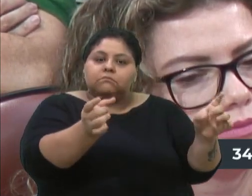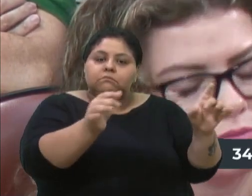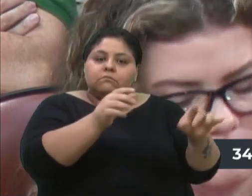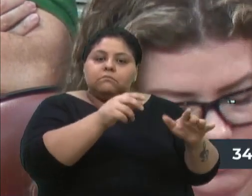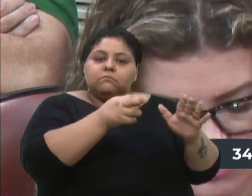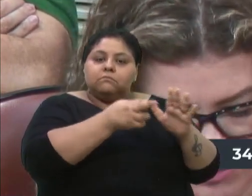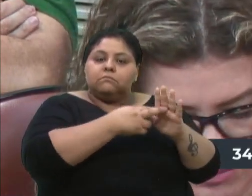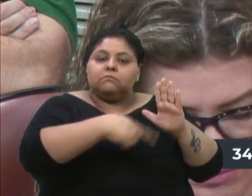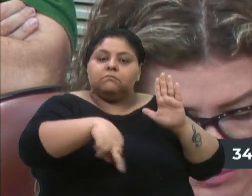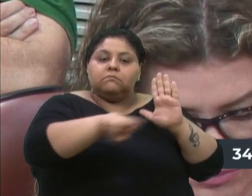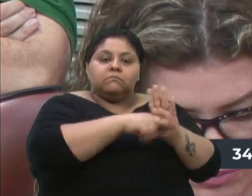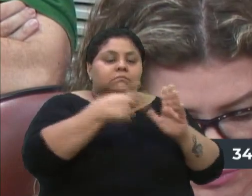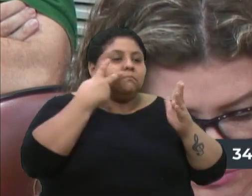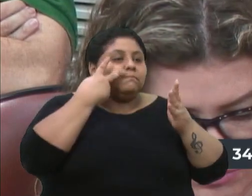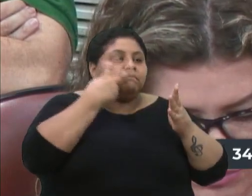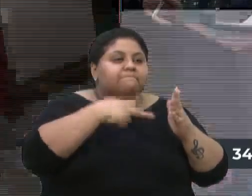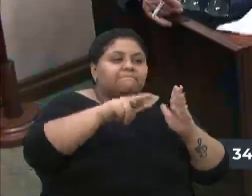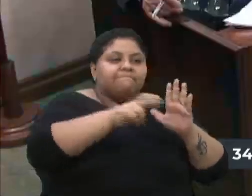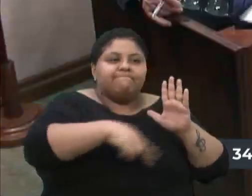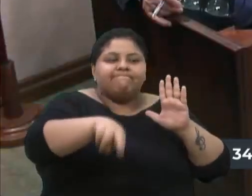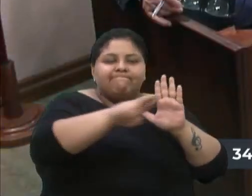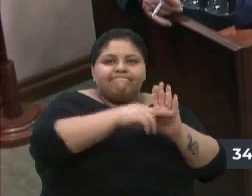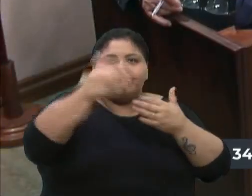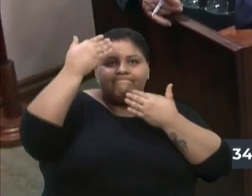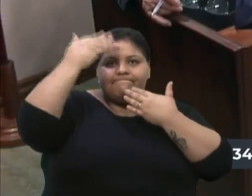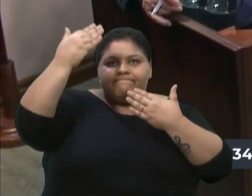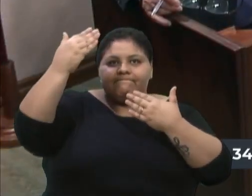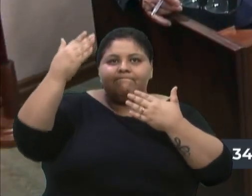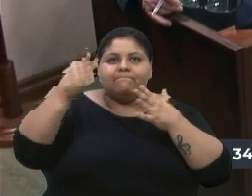vereador D'Ambrosio. Obrigado. Olha,